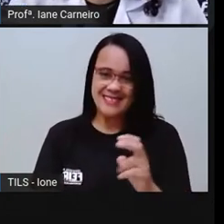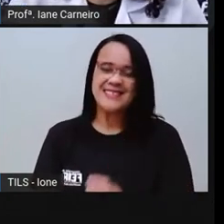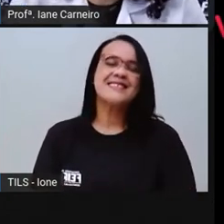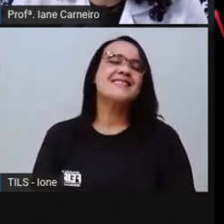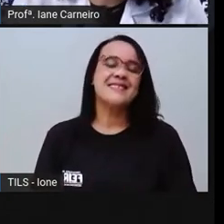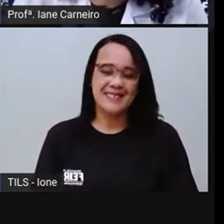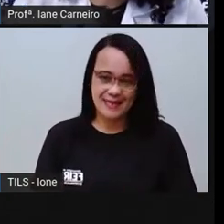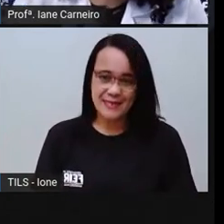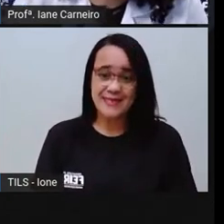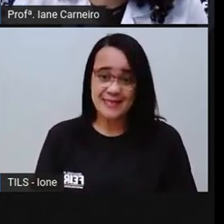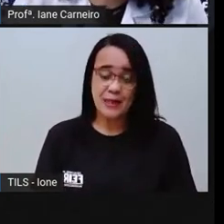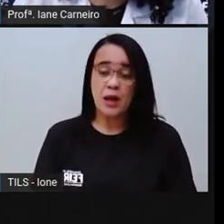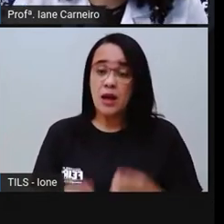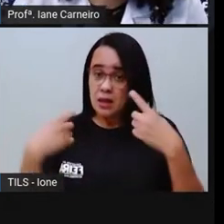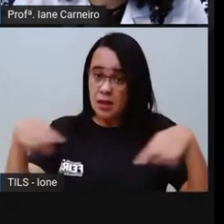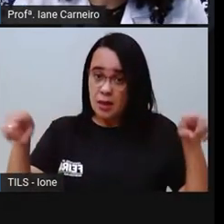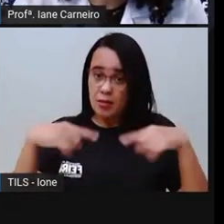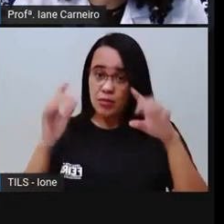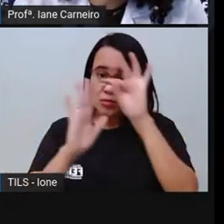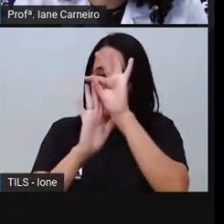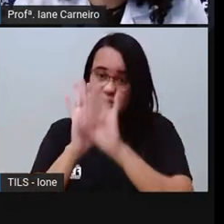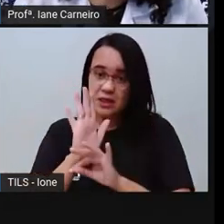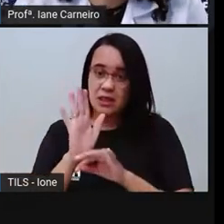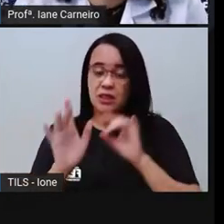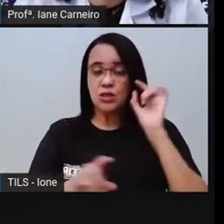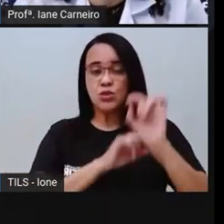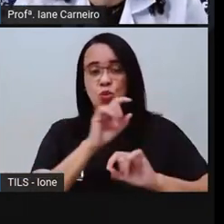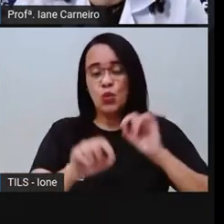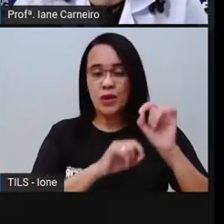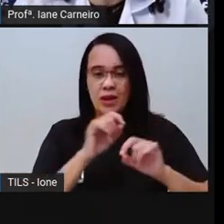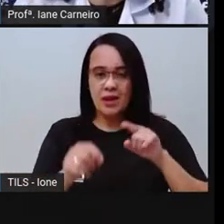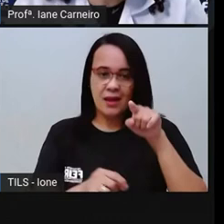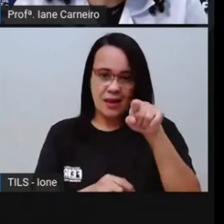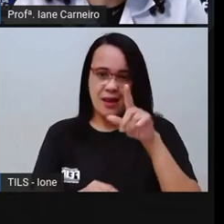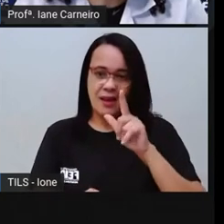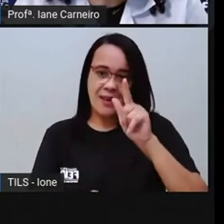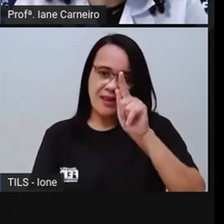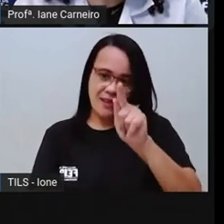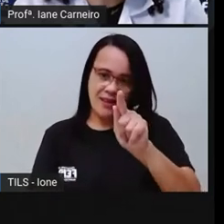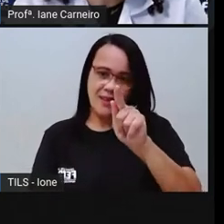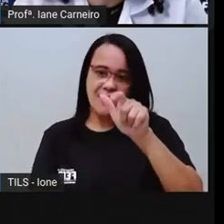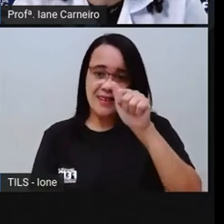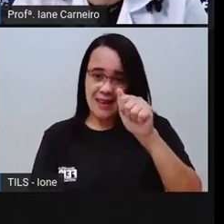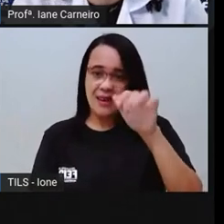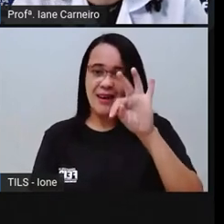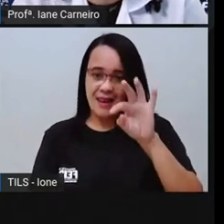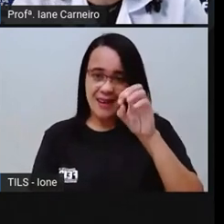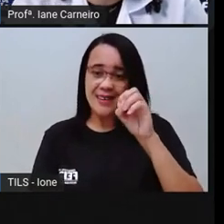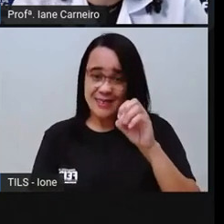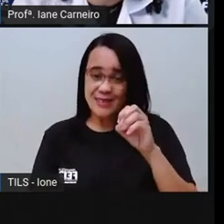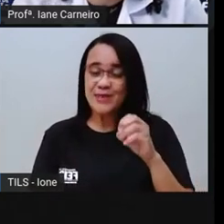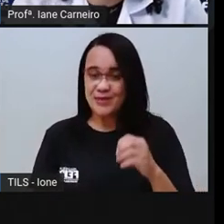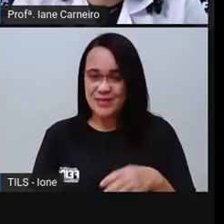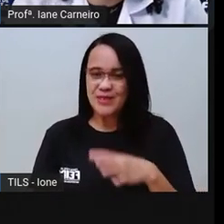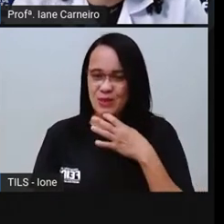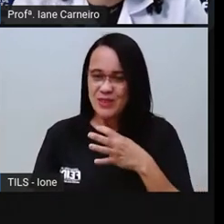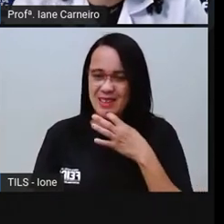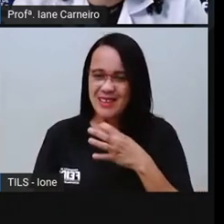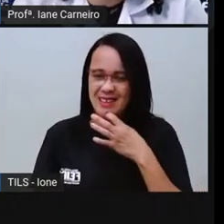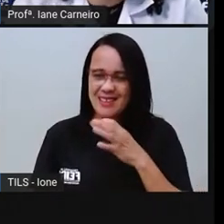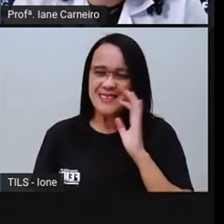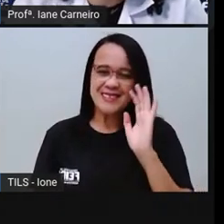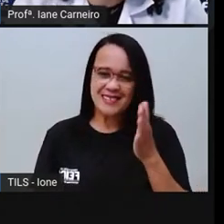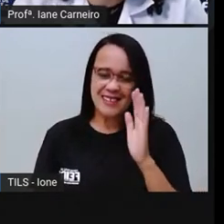então da parlenda né esse bichinho aqui você já sabe é o que o gato Ó